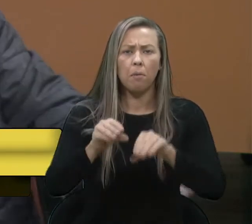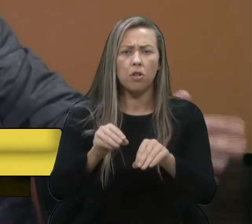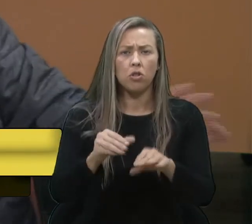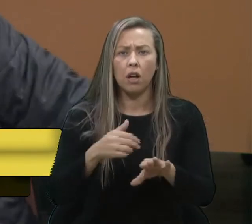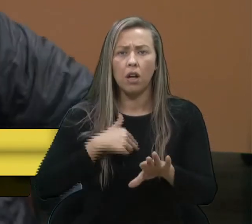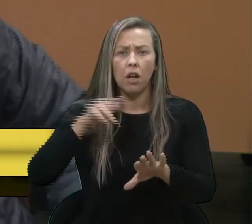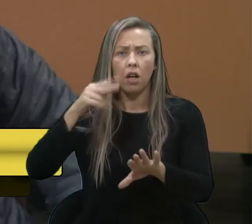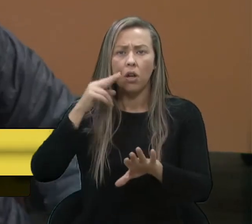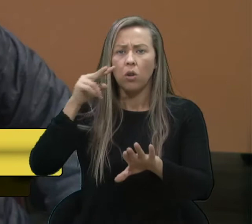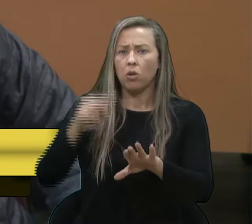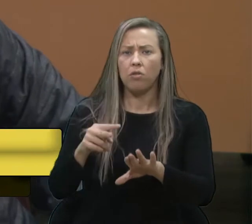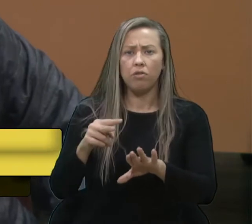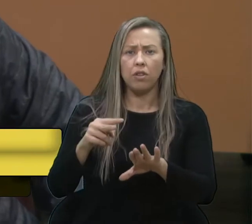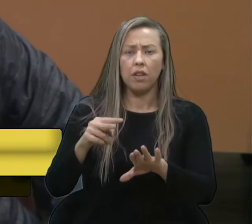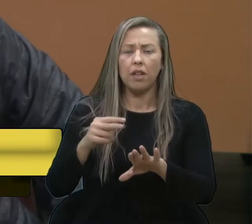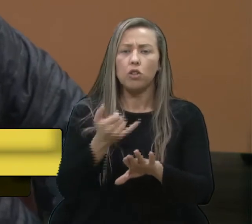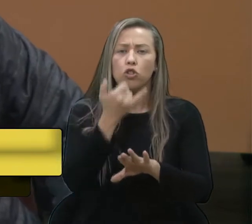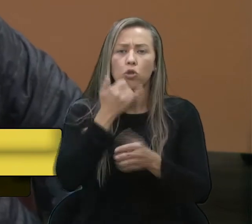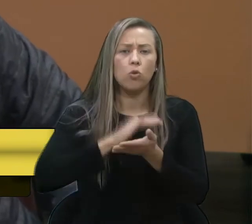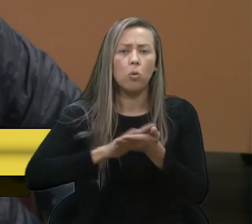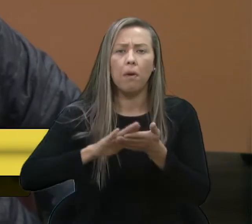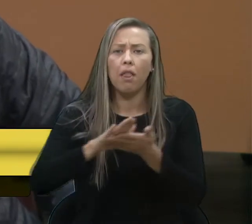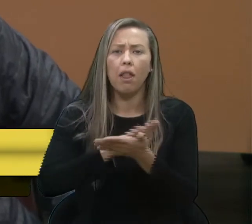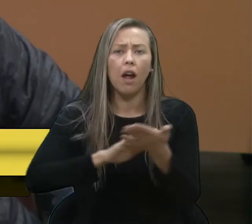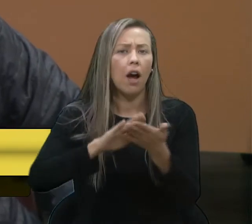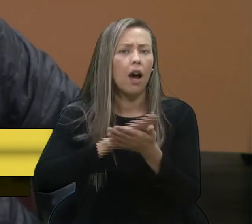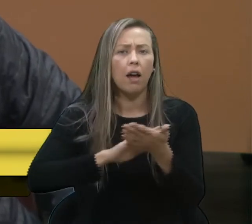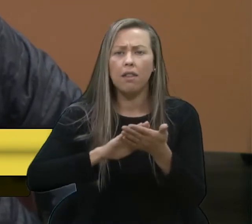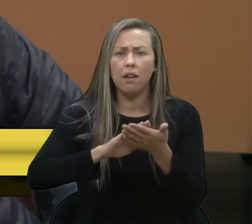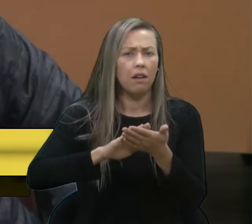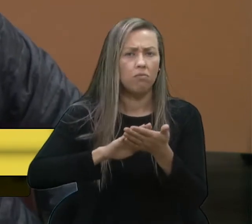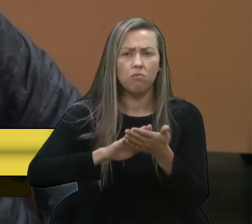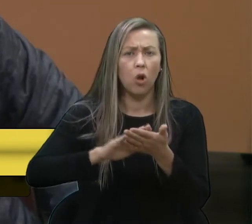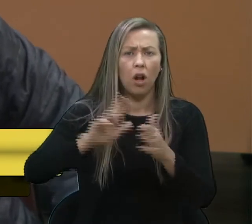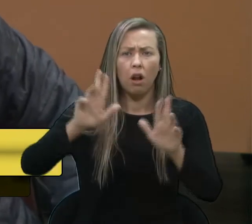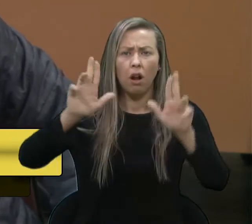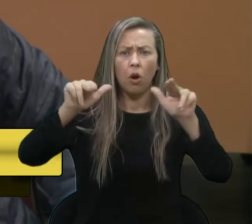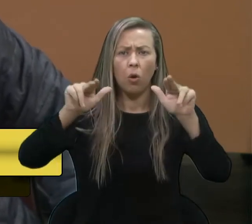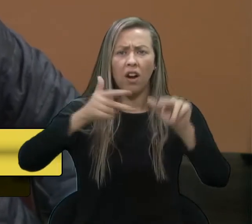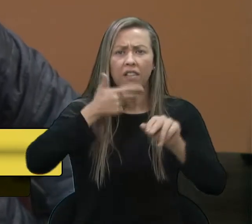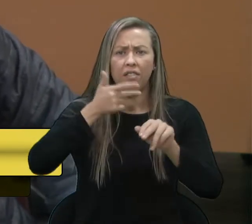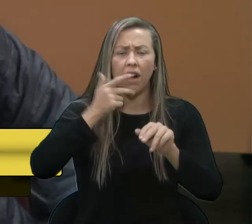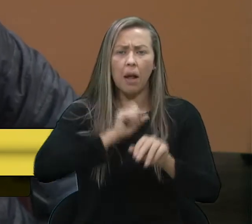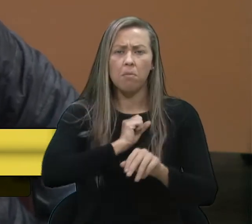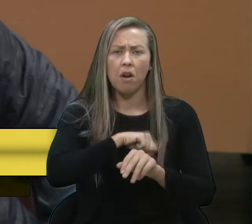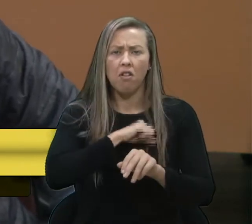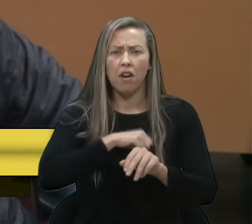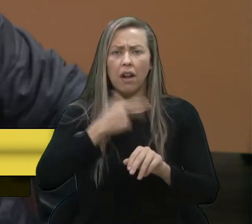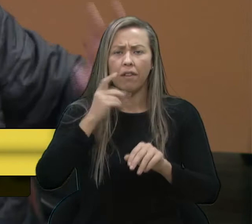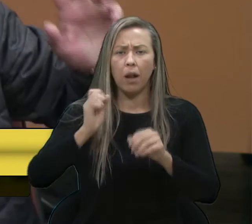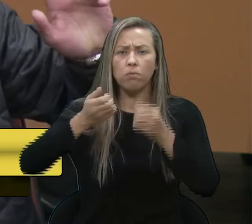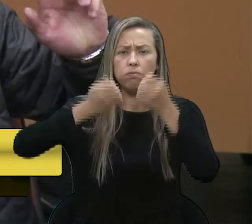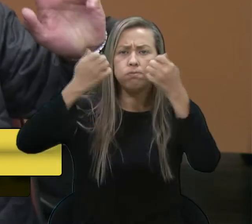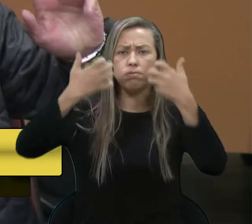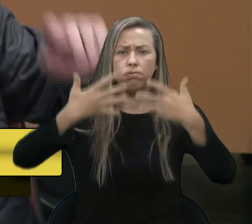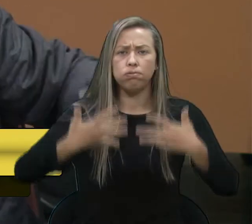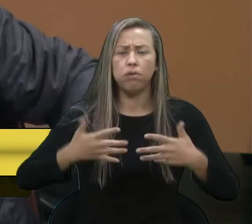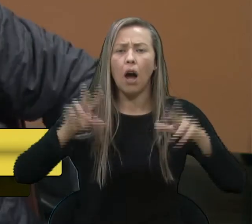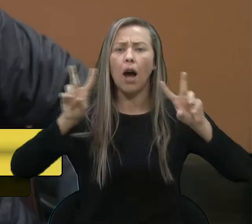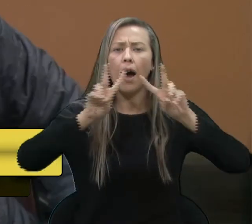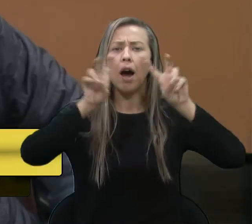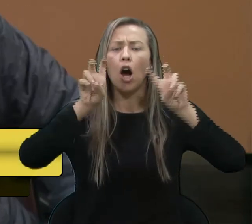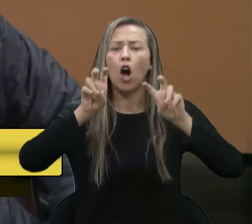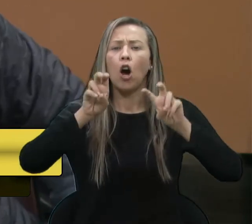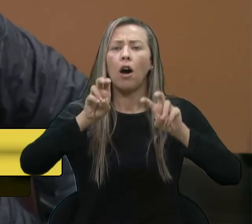nenhum momento uma retratação dela. Muito pelo contrário. Só faz esse discurso que eles chamam de ódio